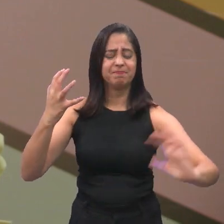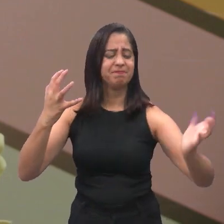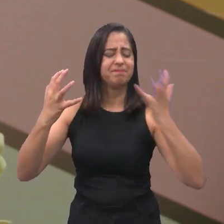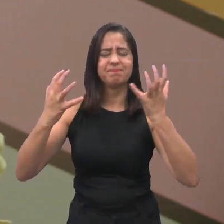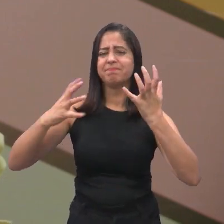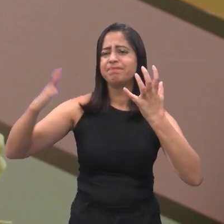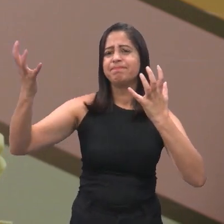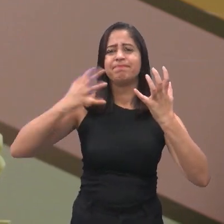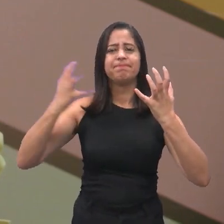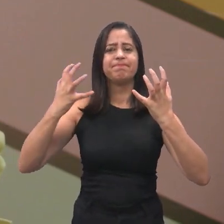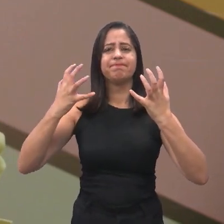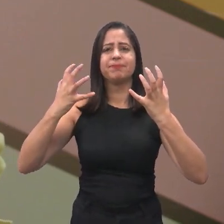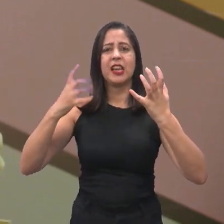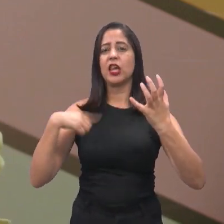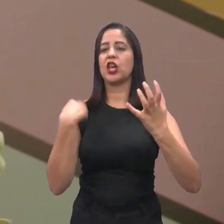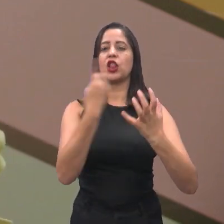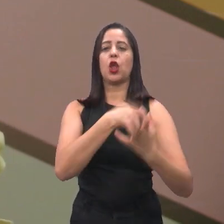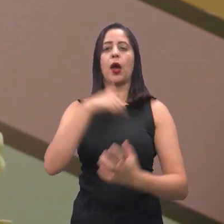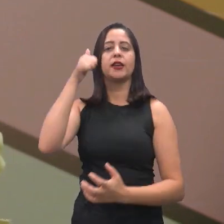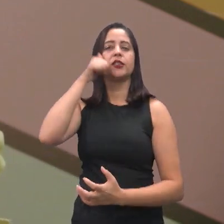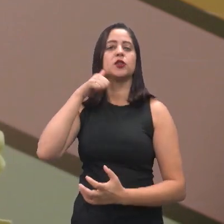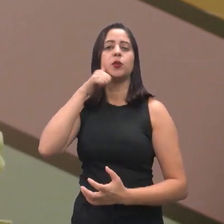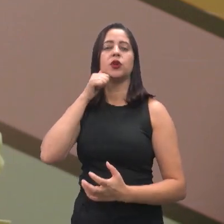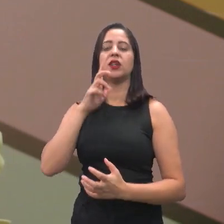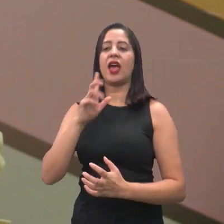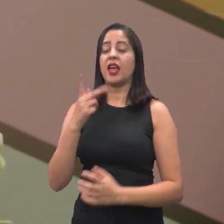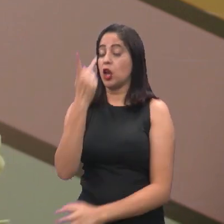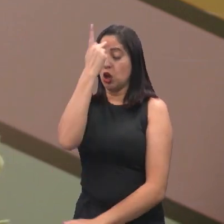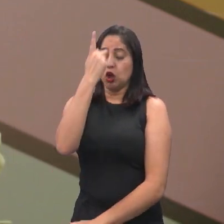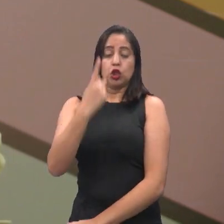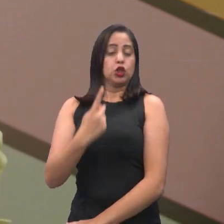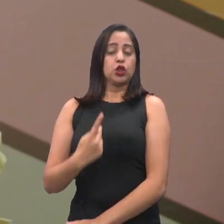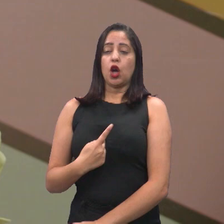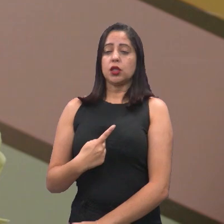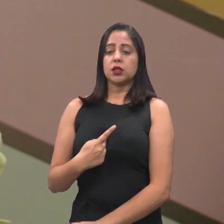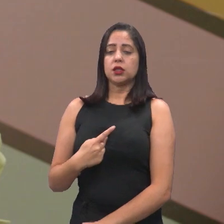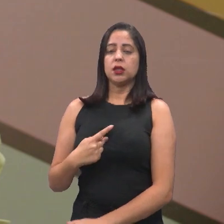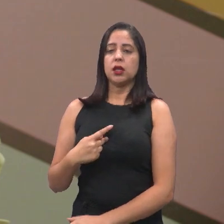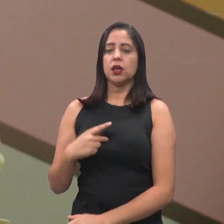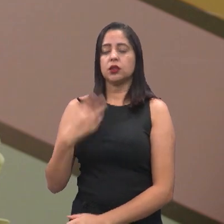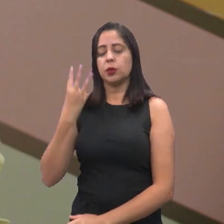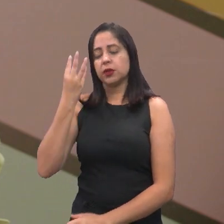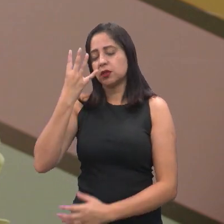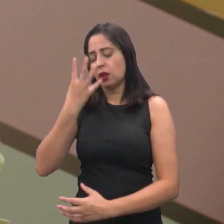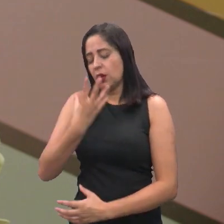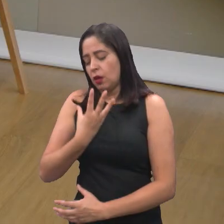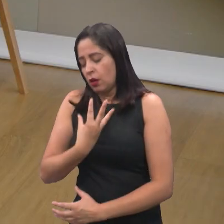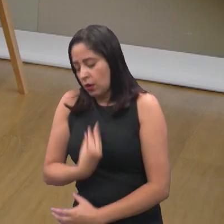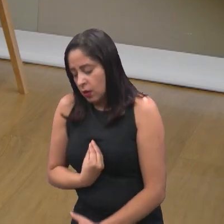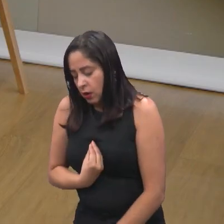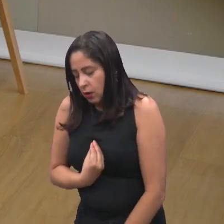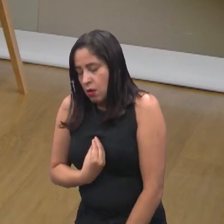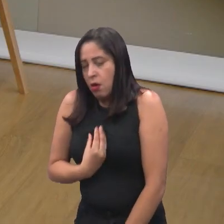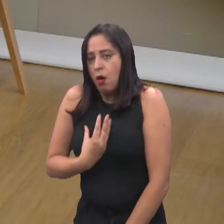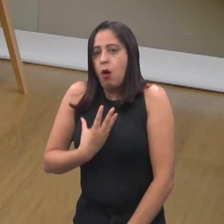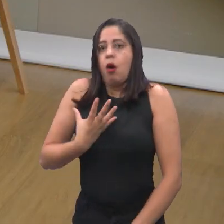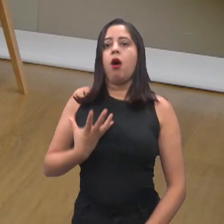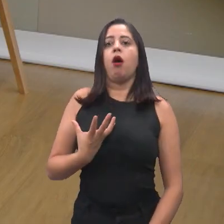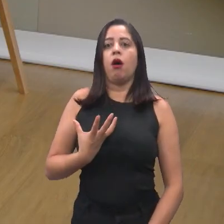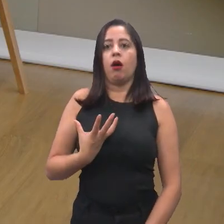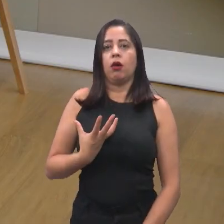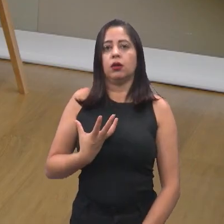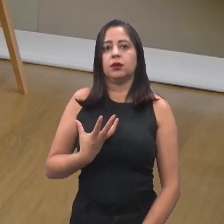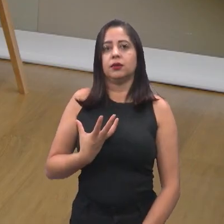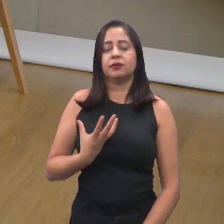nós mulheres nos recuperemos sozinhas. Sim. De muitas coisas que a gente passa com relação à saúde. É uma questão que afeta a